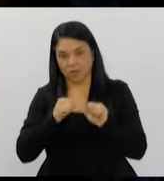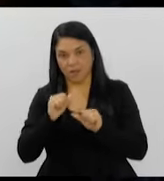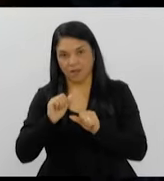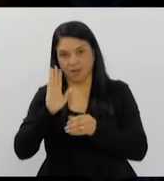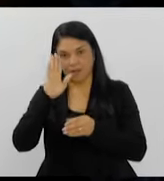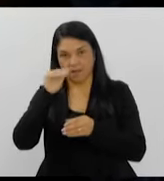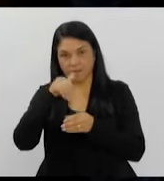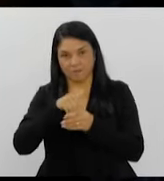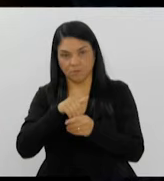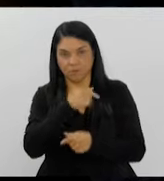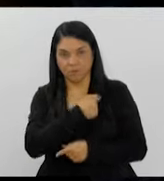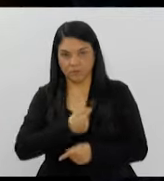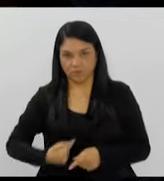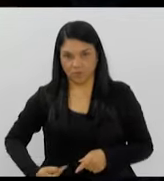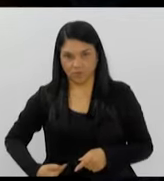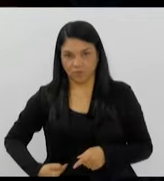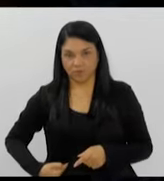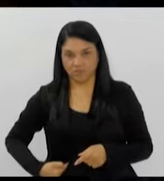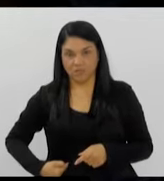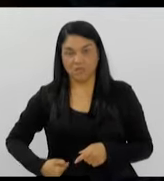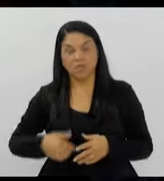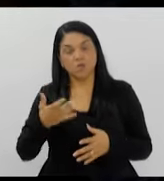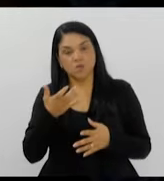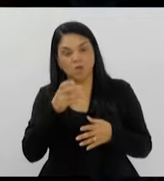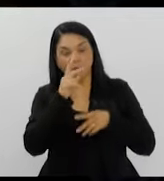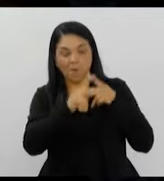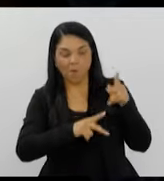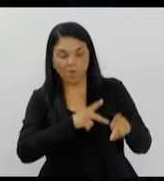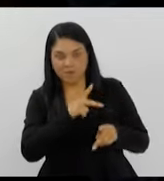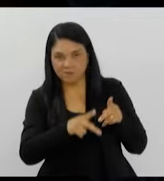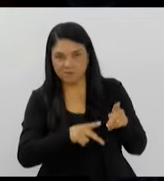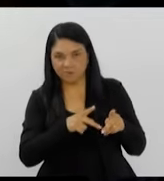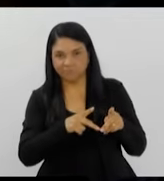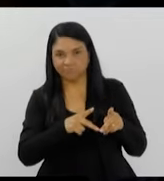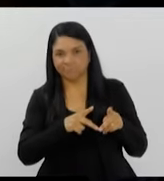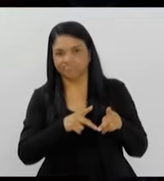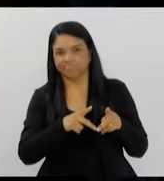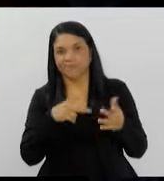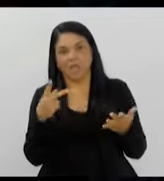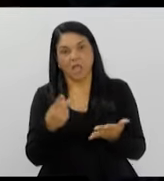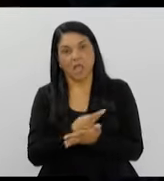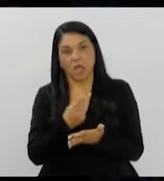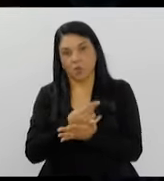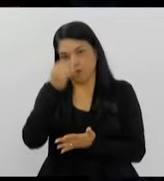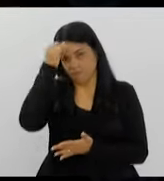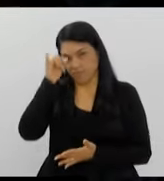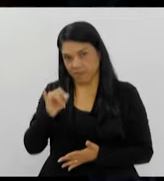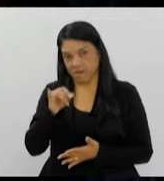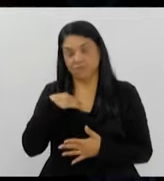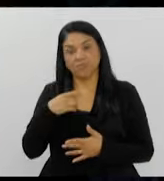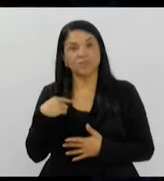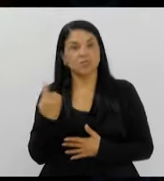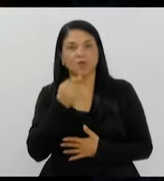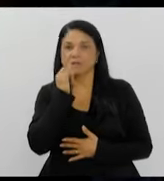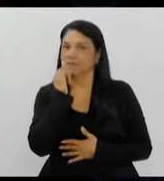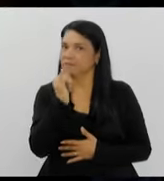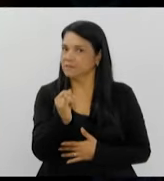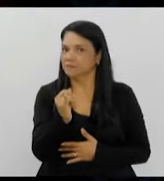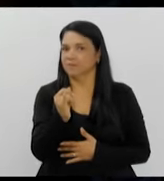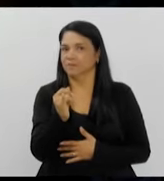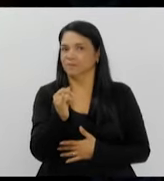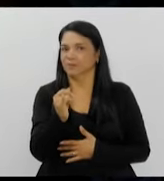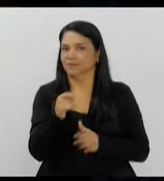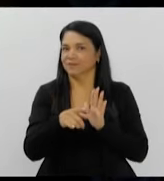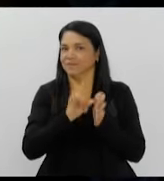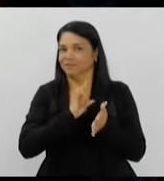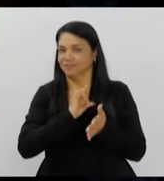Janeiro Não cometa mais esse erro porque nós falamos nós avisamos nós precisamos de